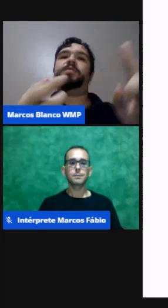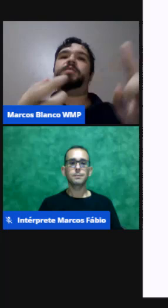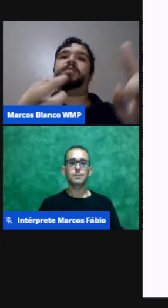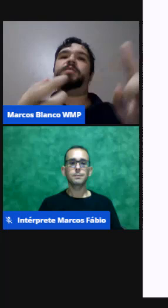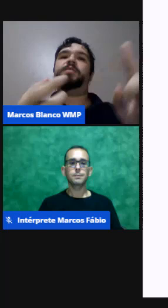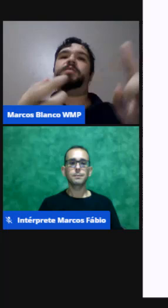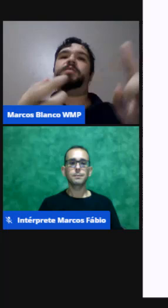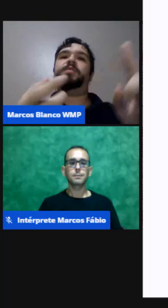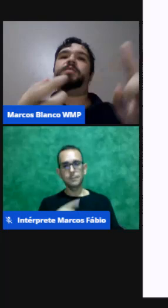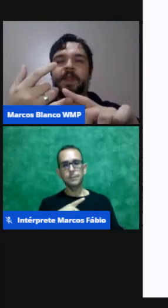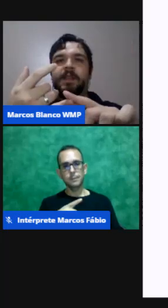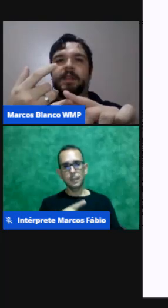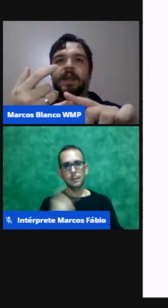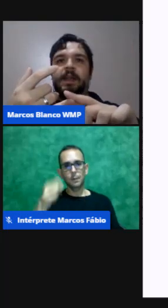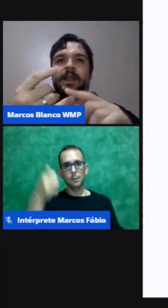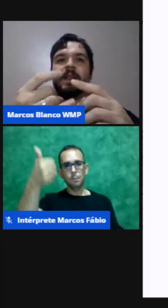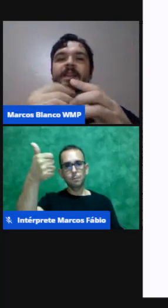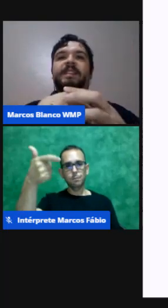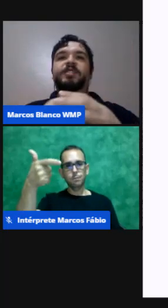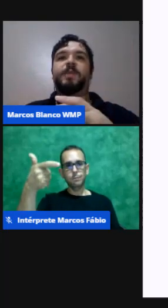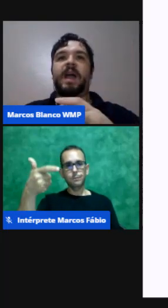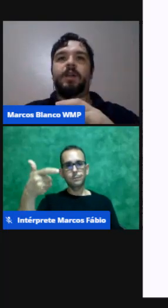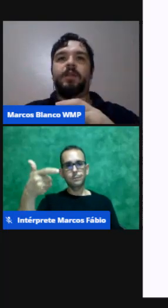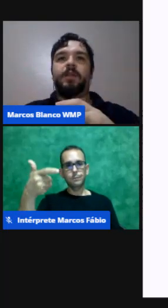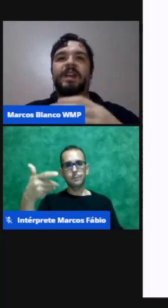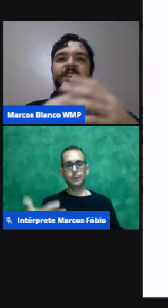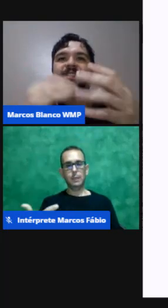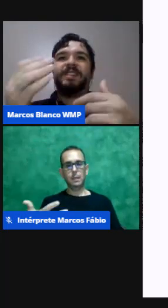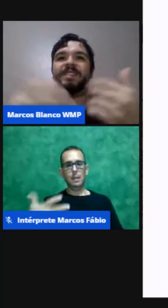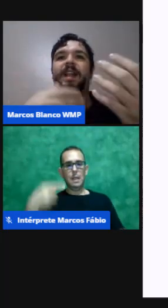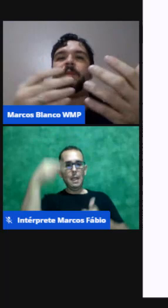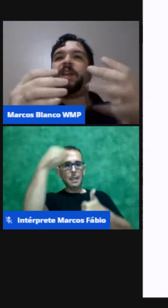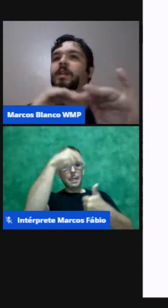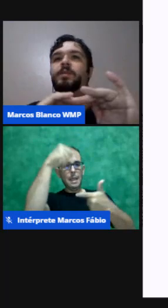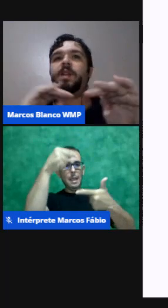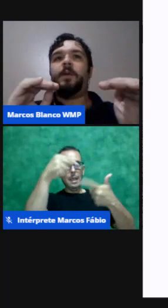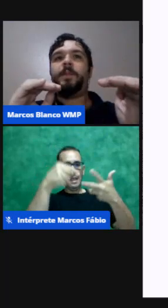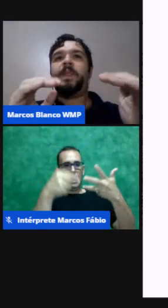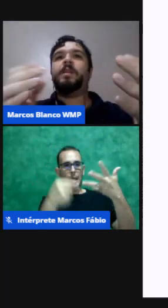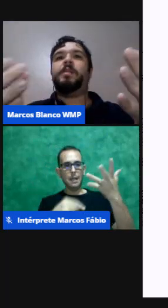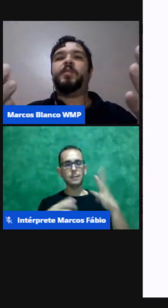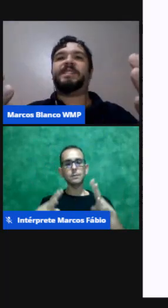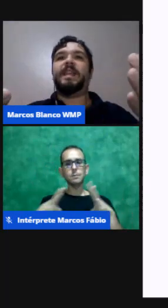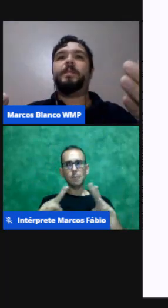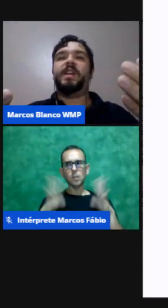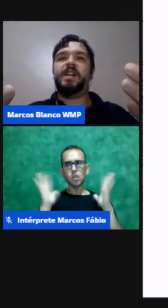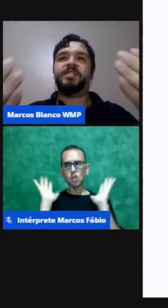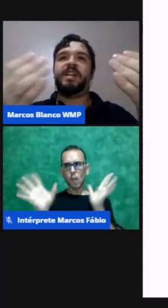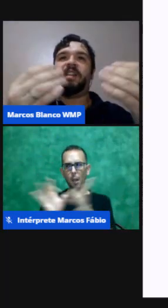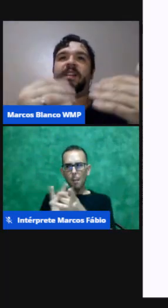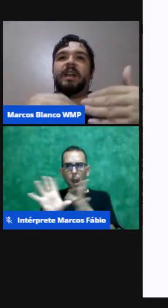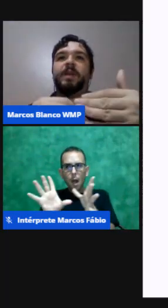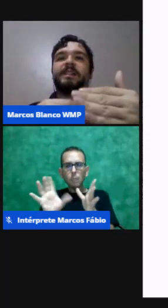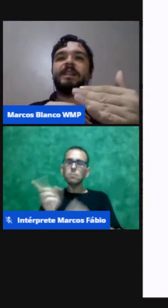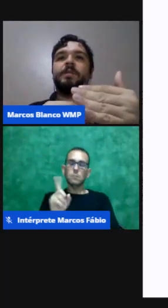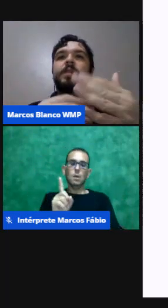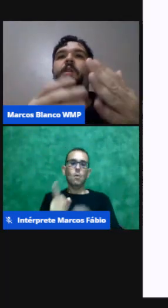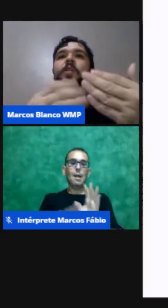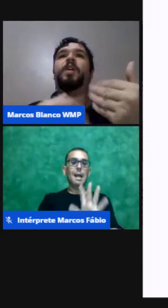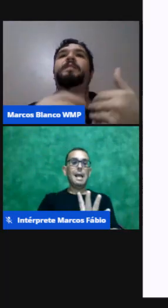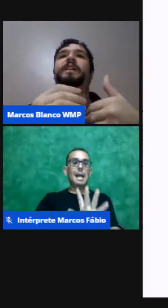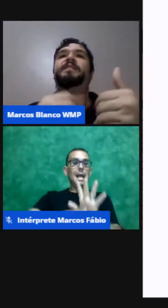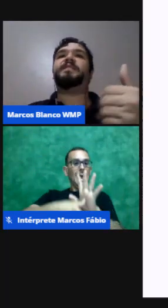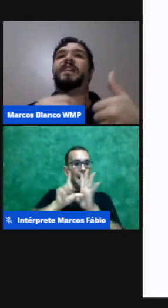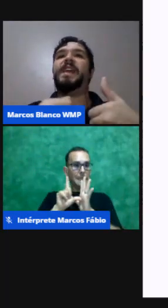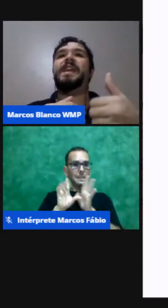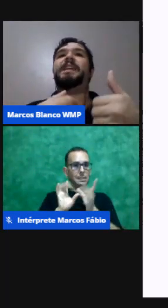Piratininga e Itaquaraçu. Tá? Nesses bairros, a gente já está liberando? Não, pois sempre antes da